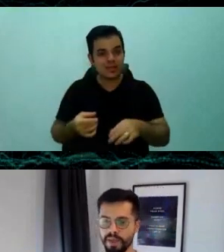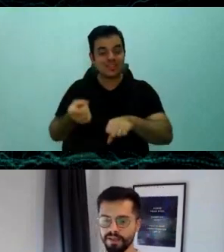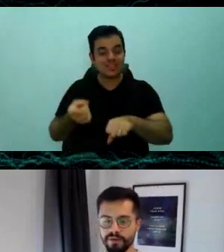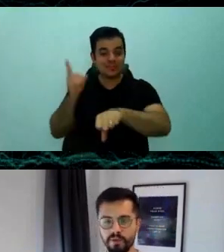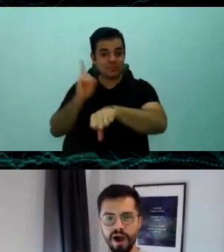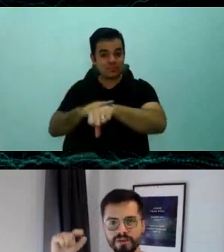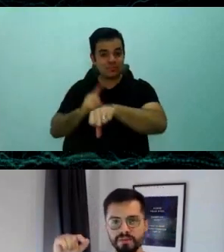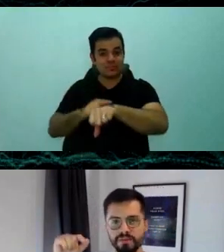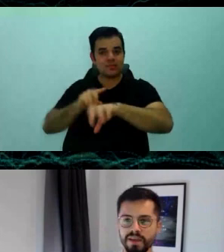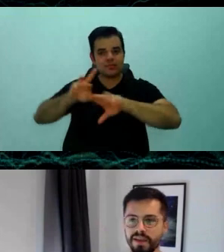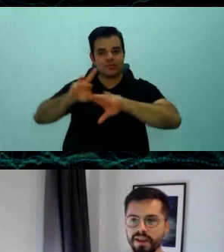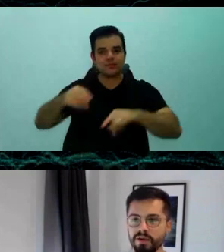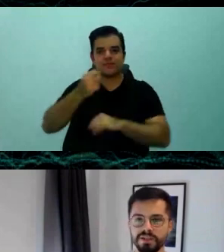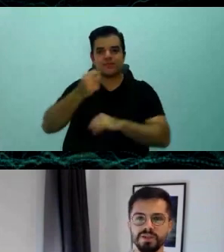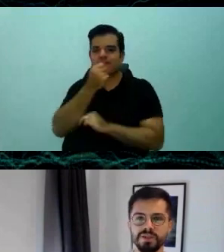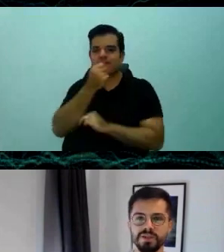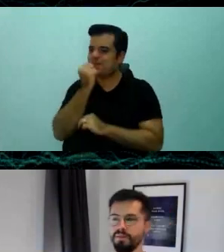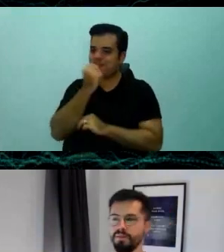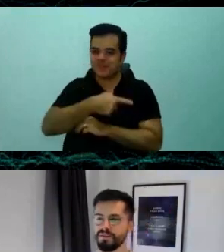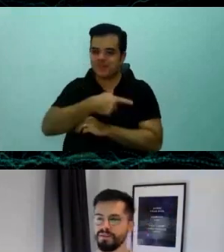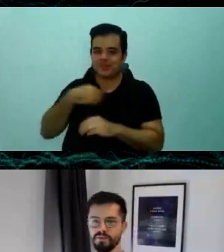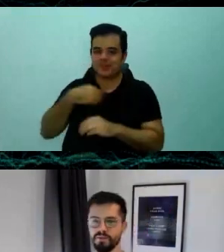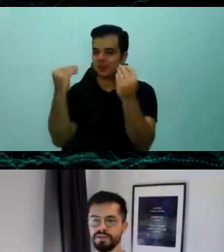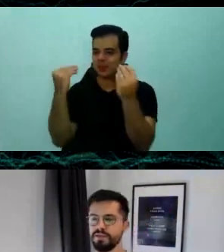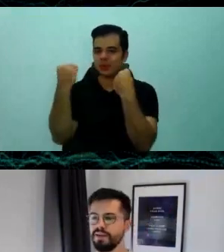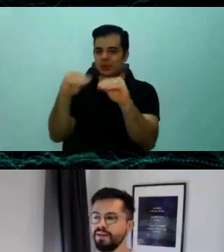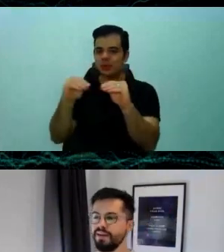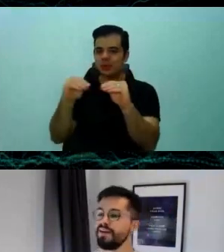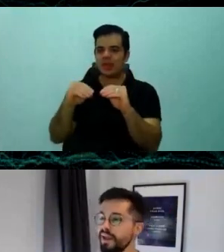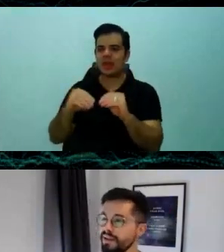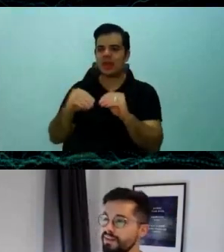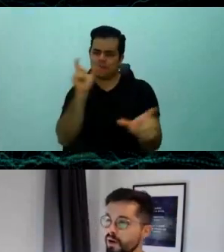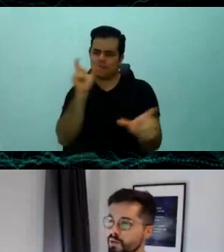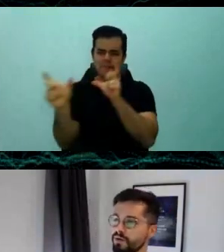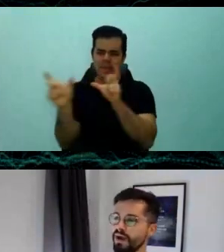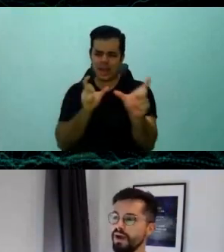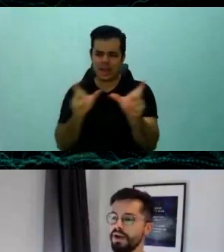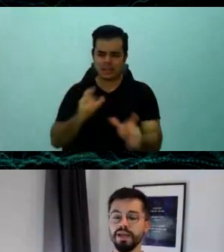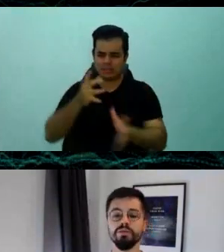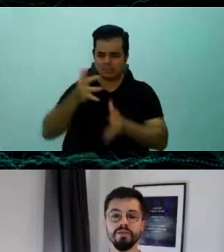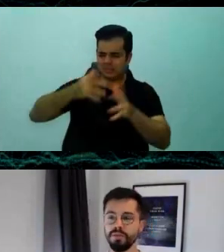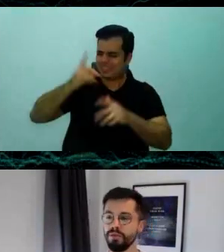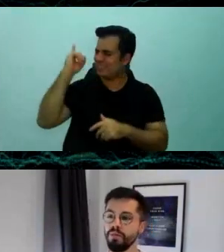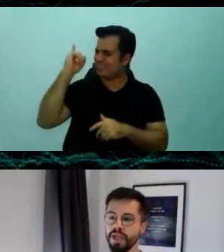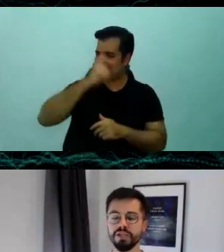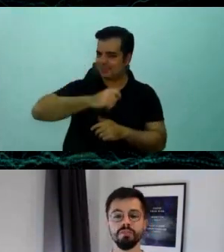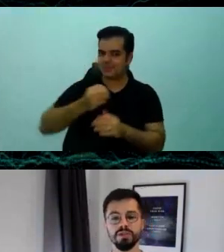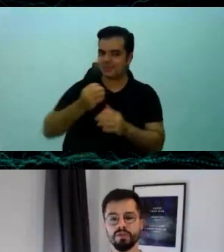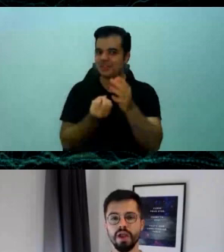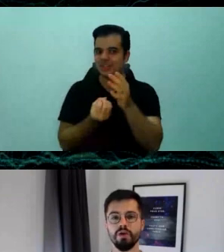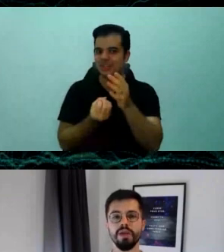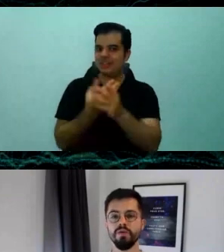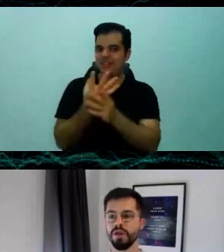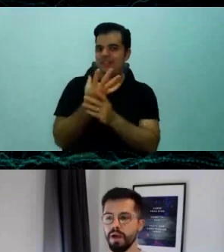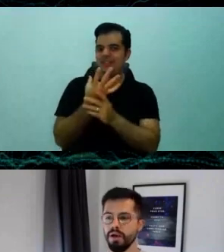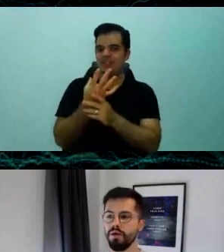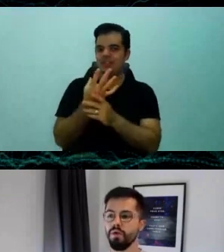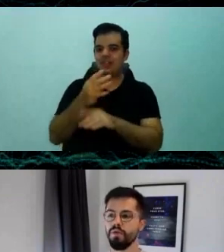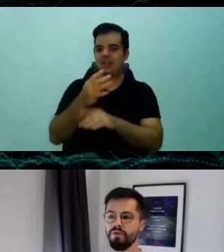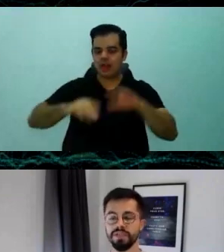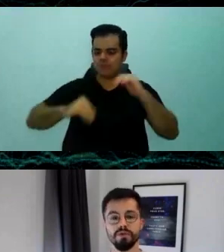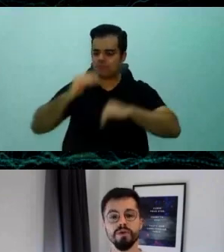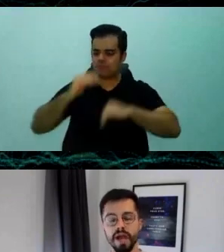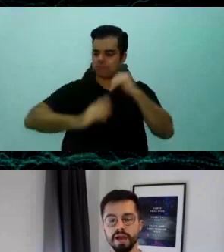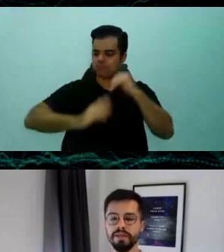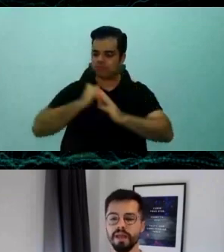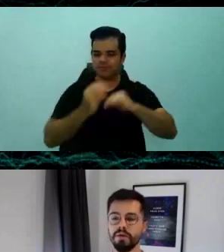coloquei aqui para uma piada com Rafa porque ele gosta de falar para palavras difíceis E aí então é criando informalmente depois ele fala como é que foi